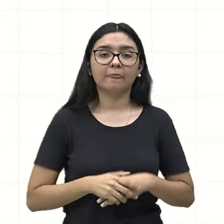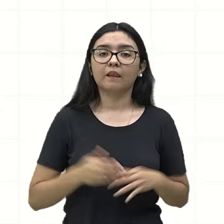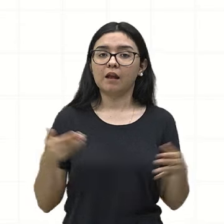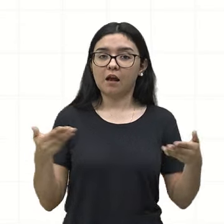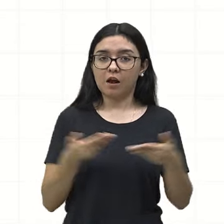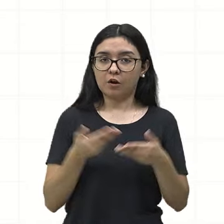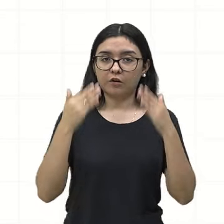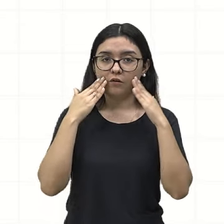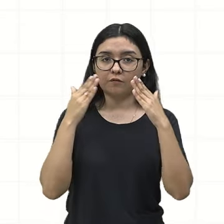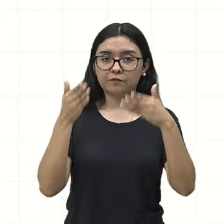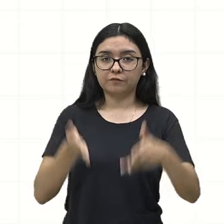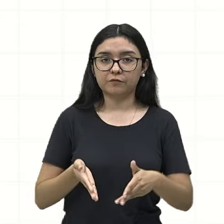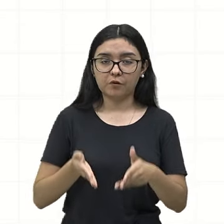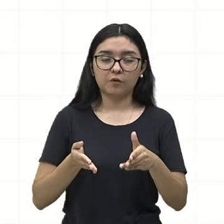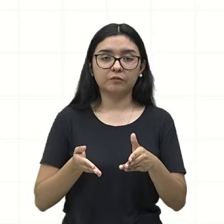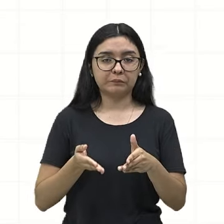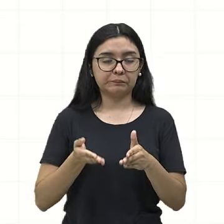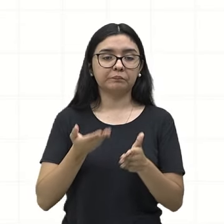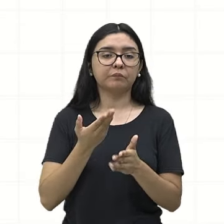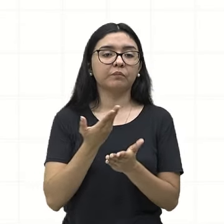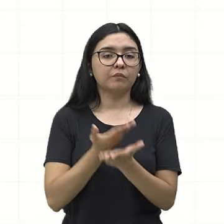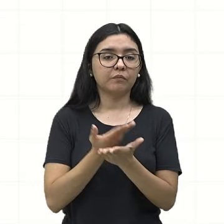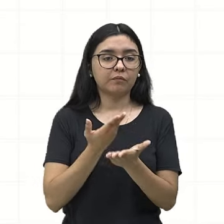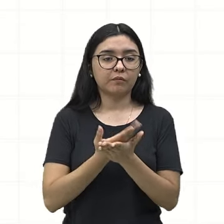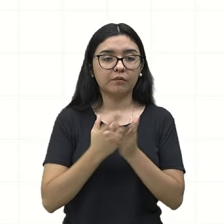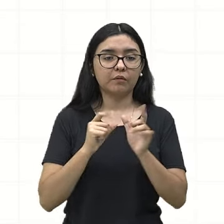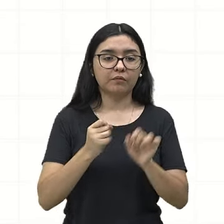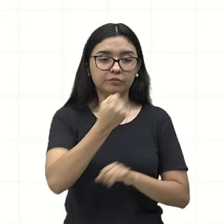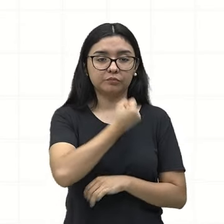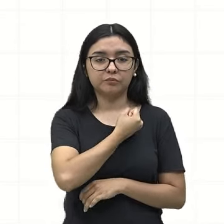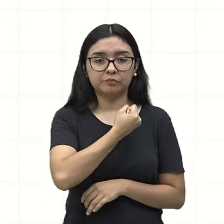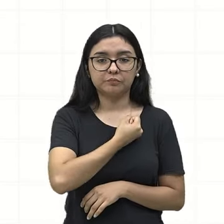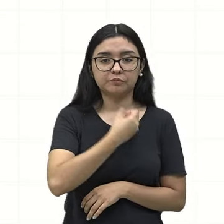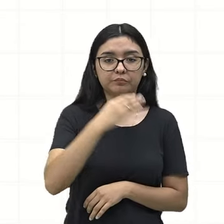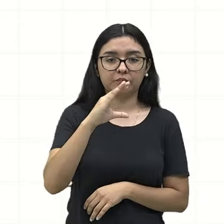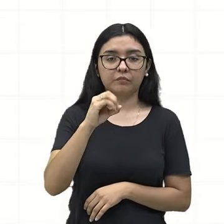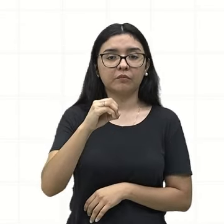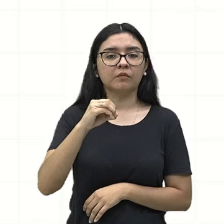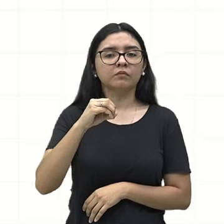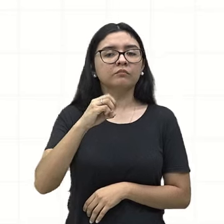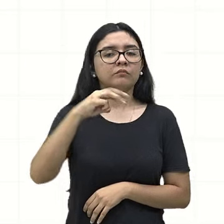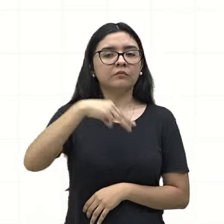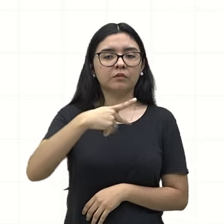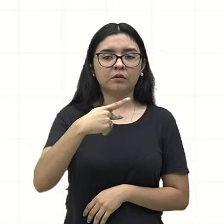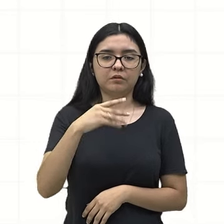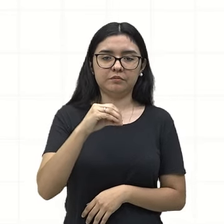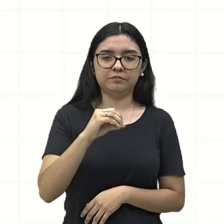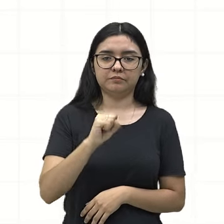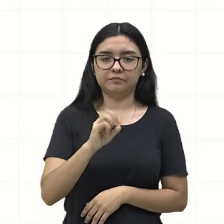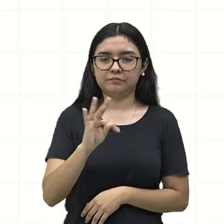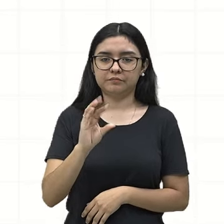número composto. E aí, ó, tem uma seguinte situação, pessoal. Olha só a situação que nós temos aqui,